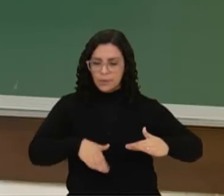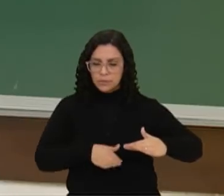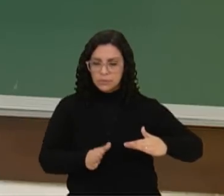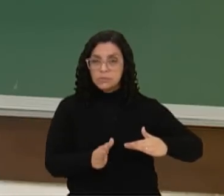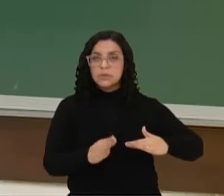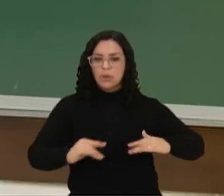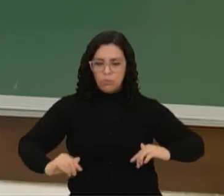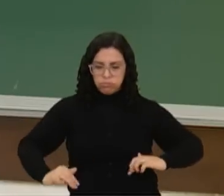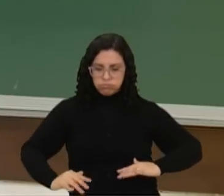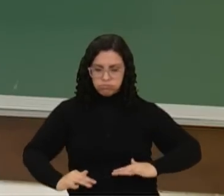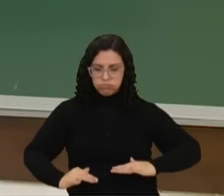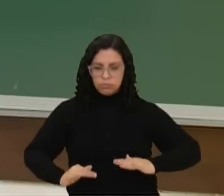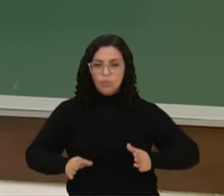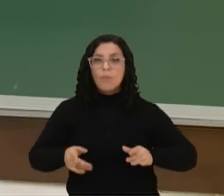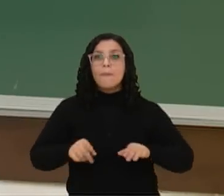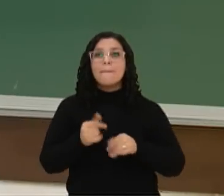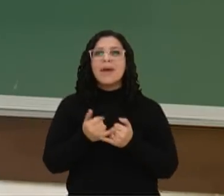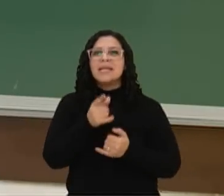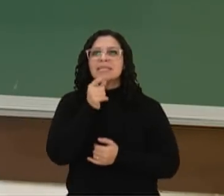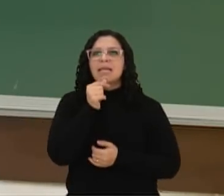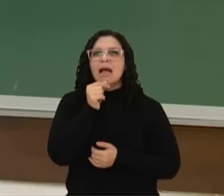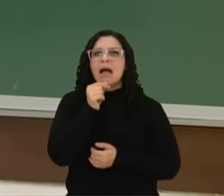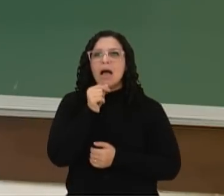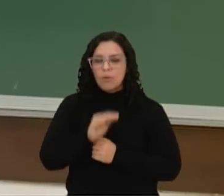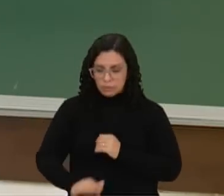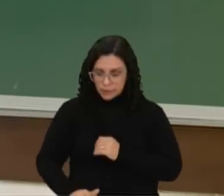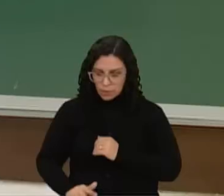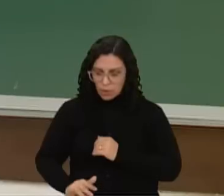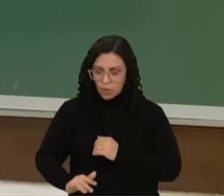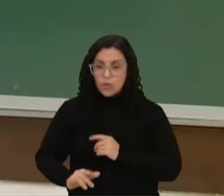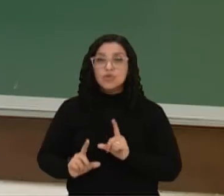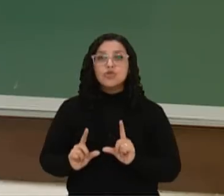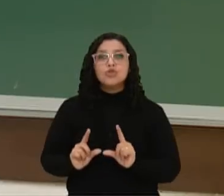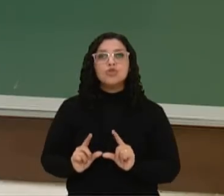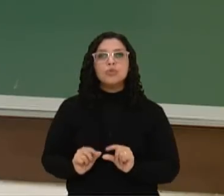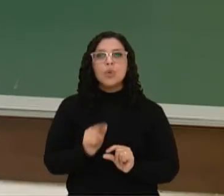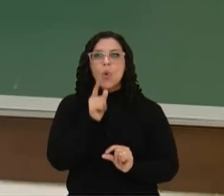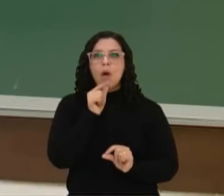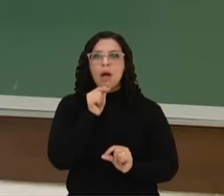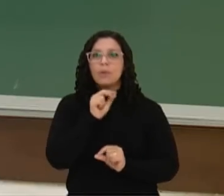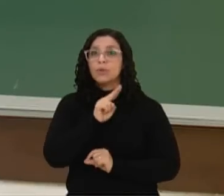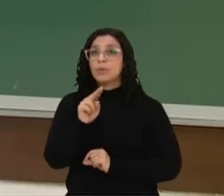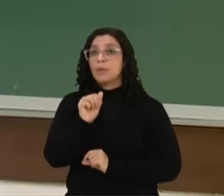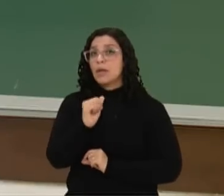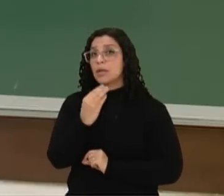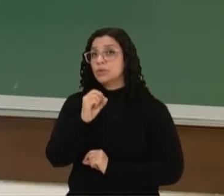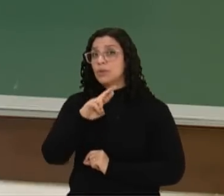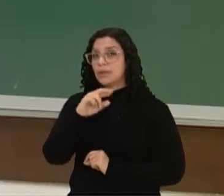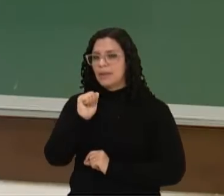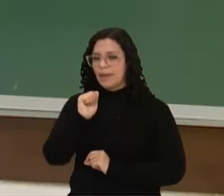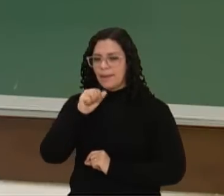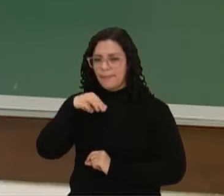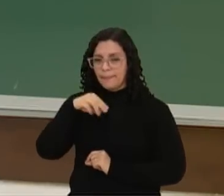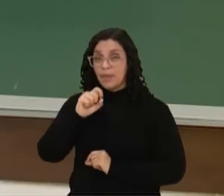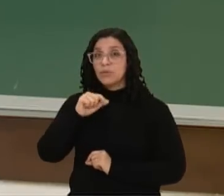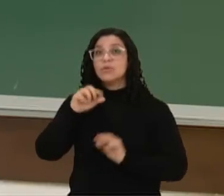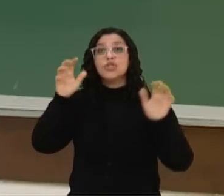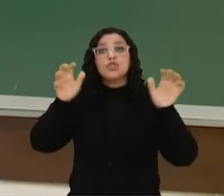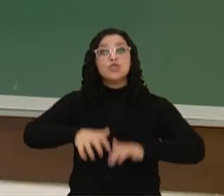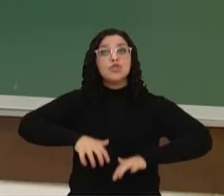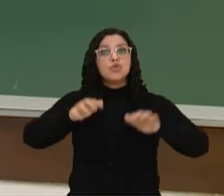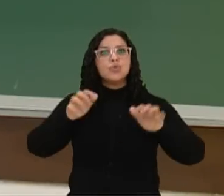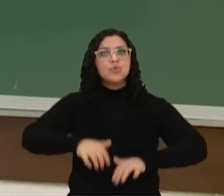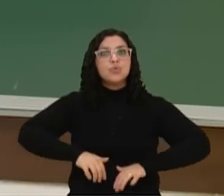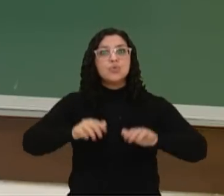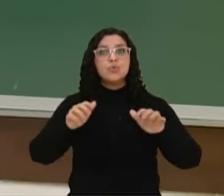Isso vai fazer com que o rio fique mais raso. Então, eu estou falando de assoreamento. O rio mais raso, num período em que chover mais,